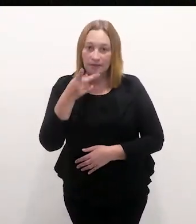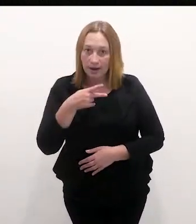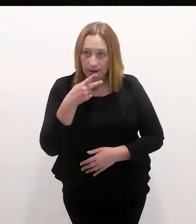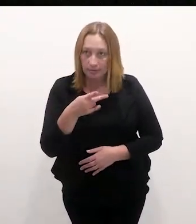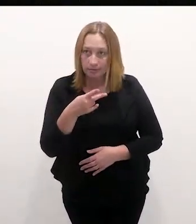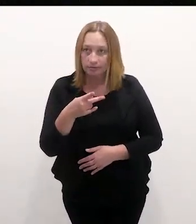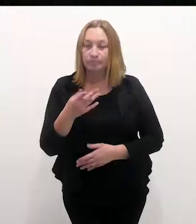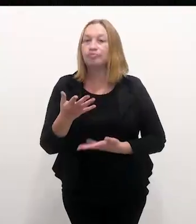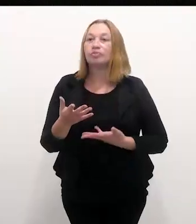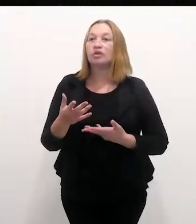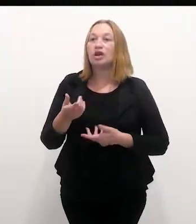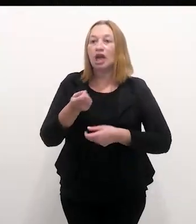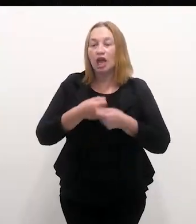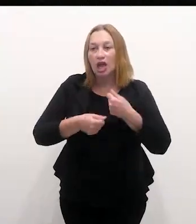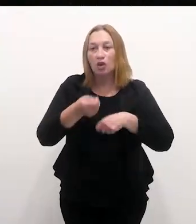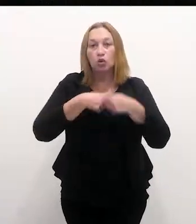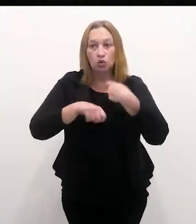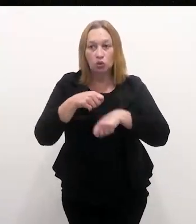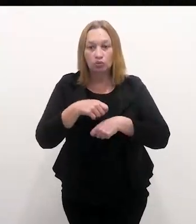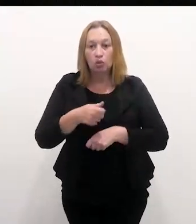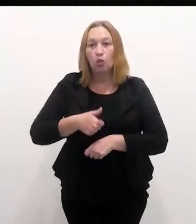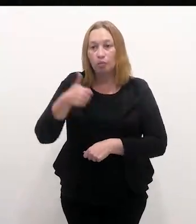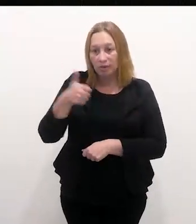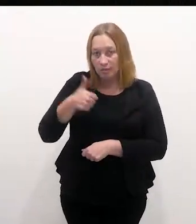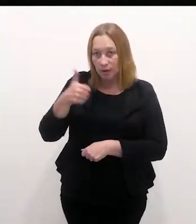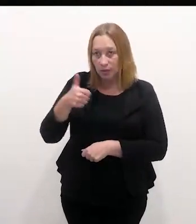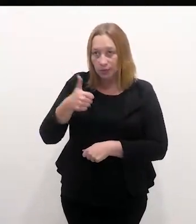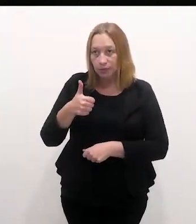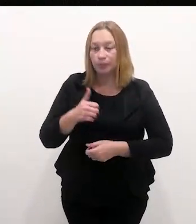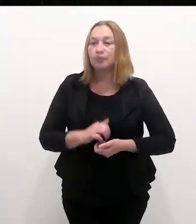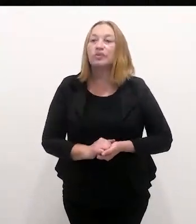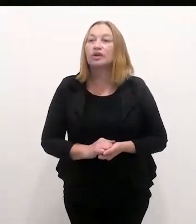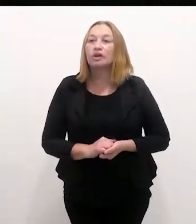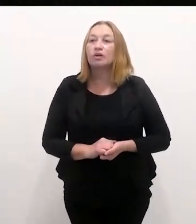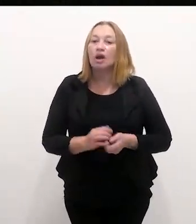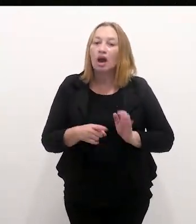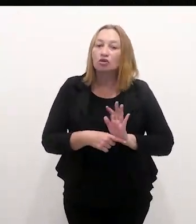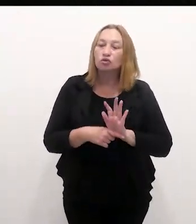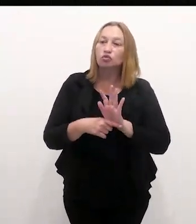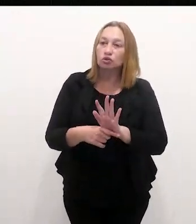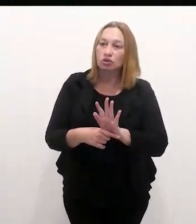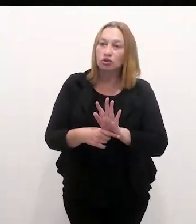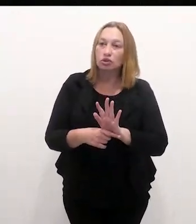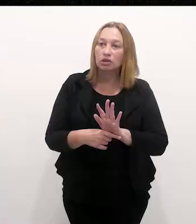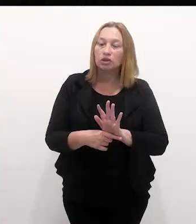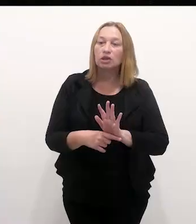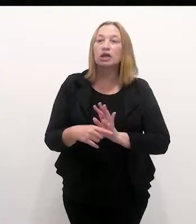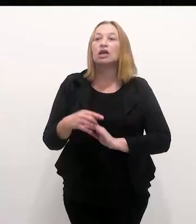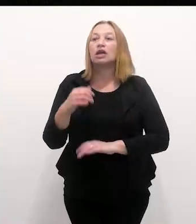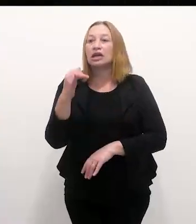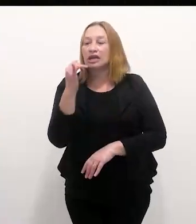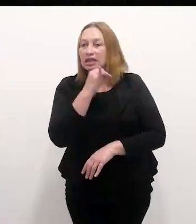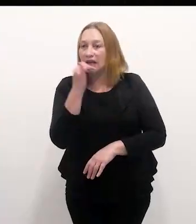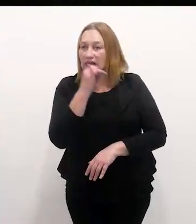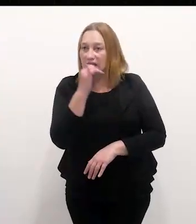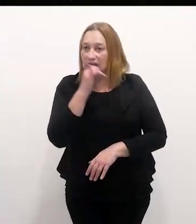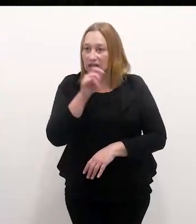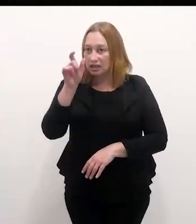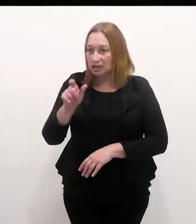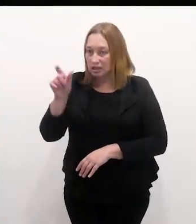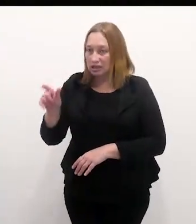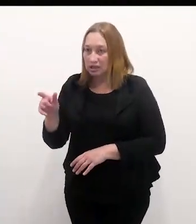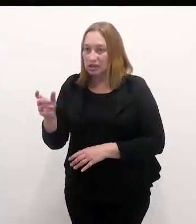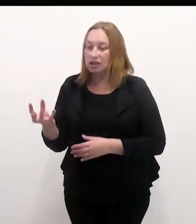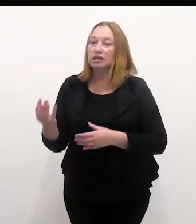a considerar no âmbito econômico. O primeiro é a contribuição dos